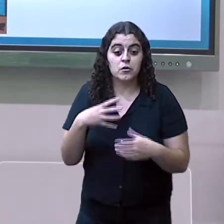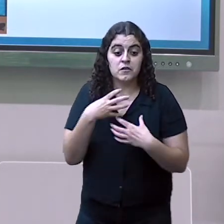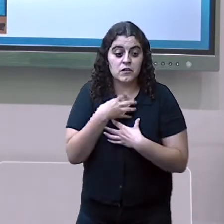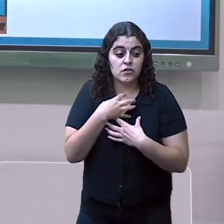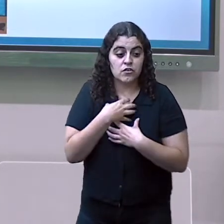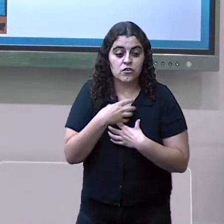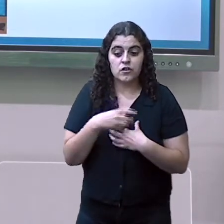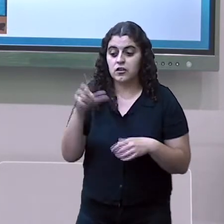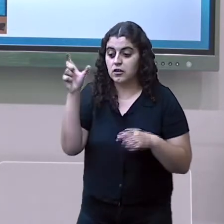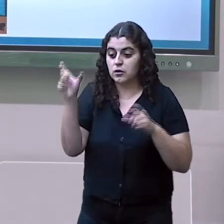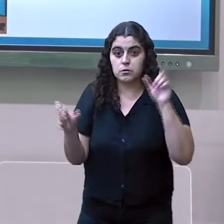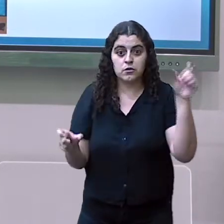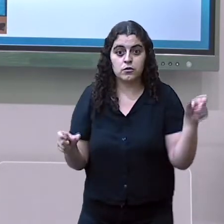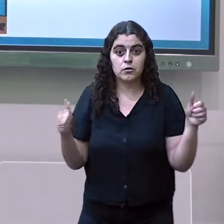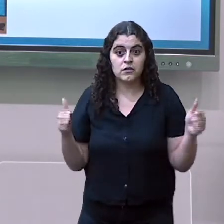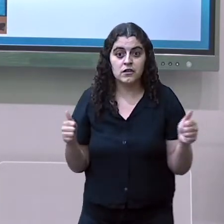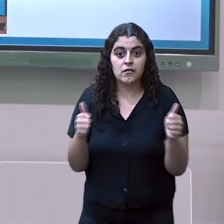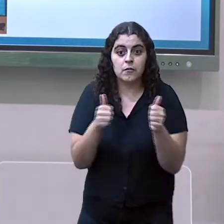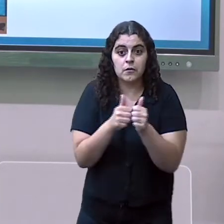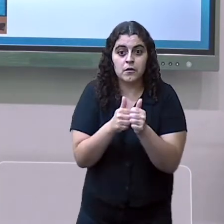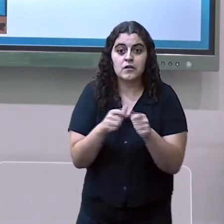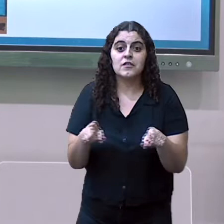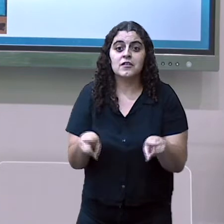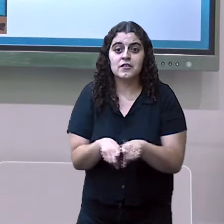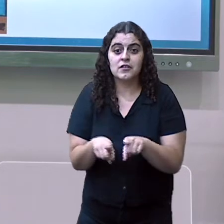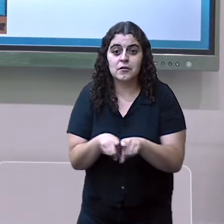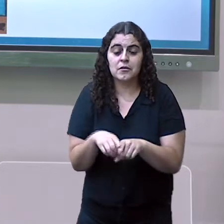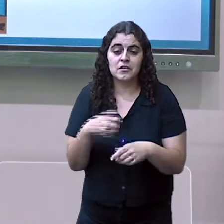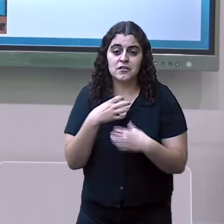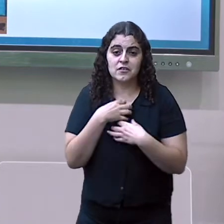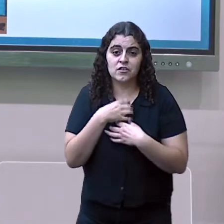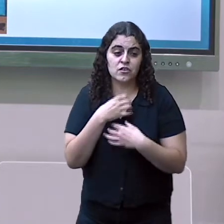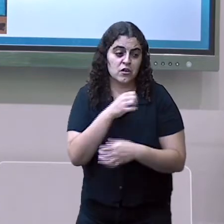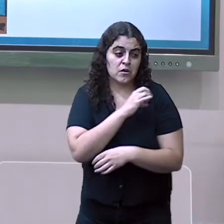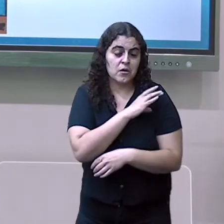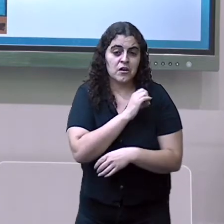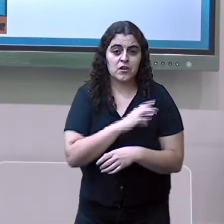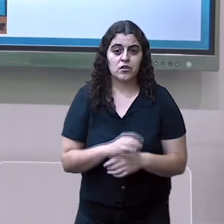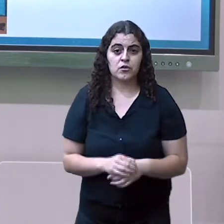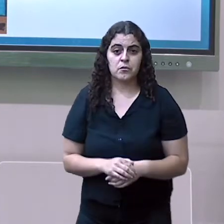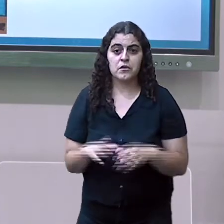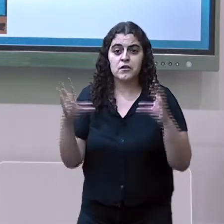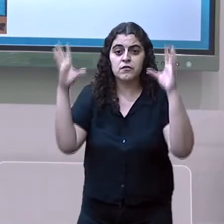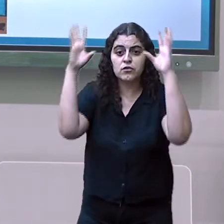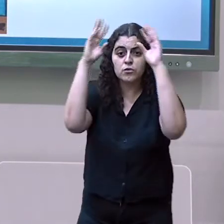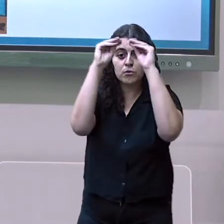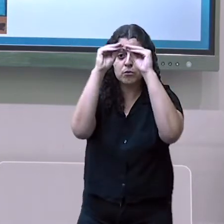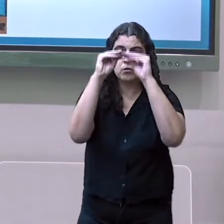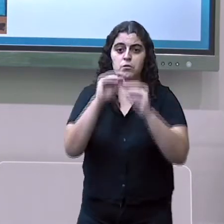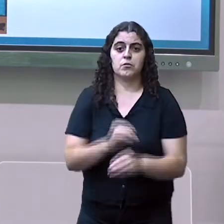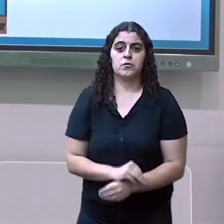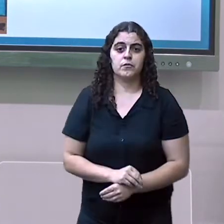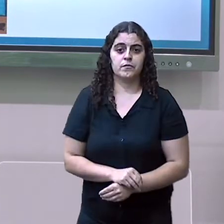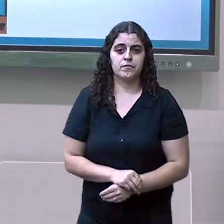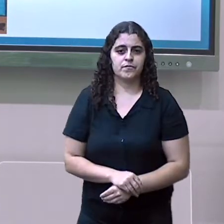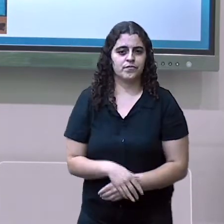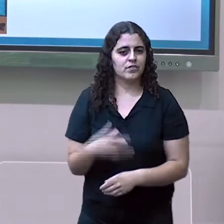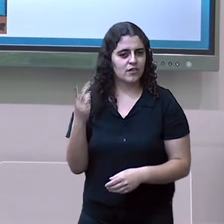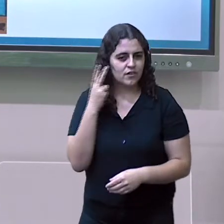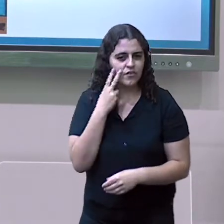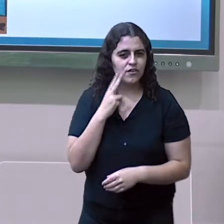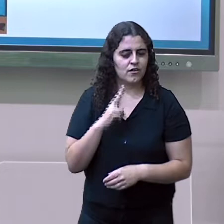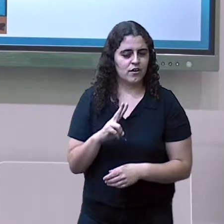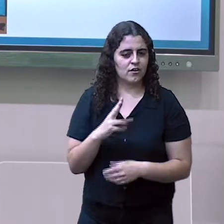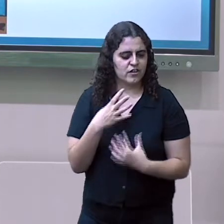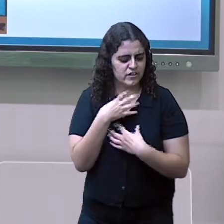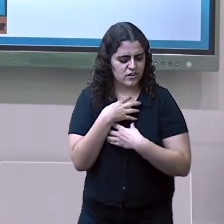algo normal, estava todo mundo com medo do desconhecido, estava escuro. Já passou por uma situação